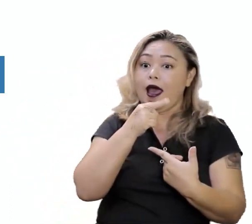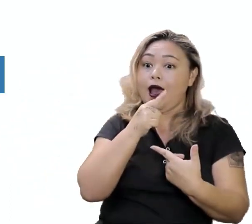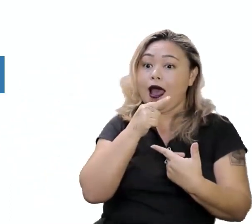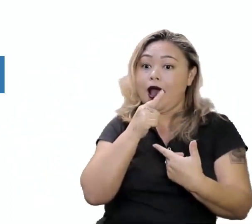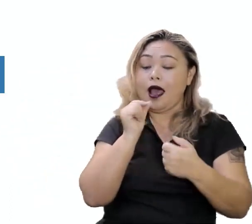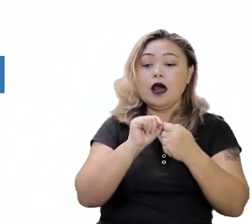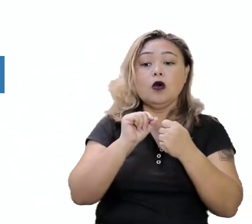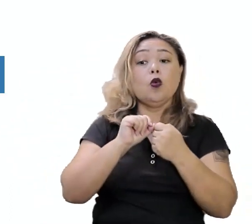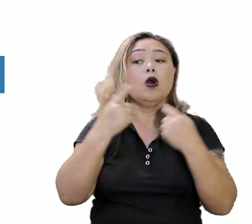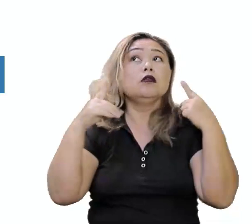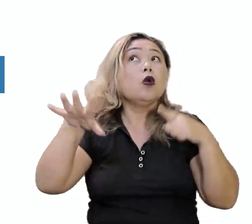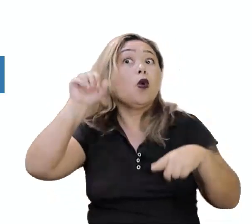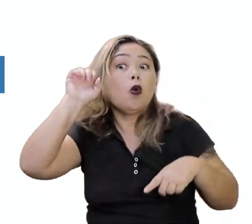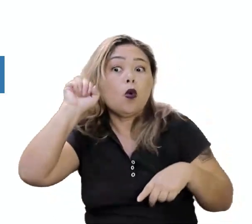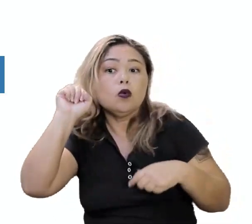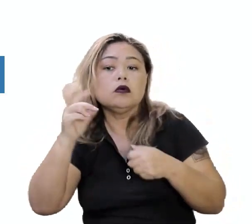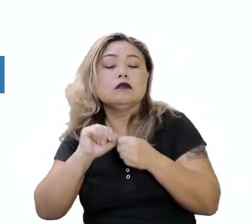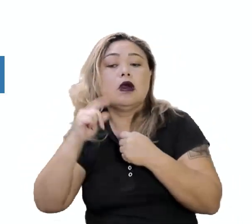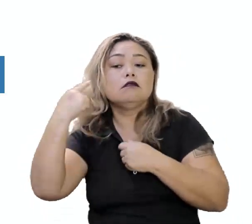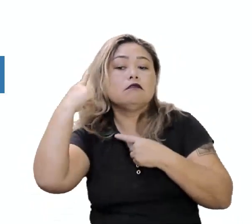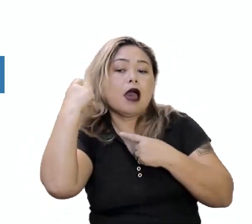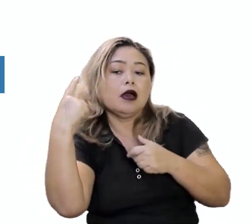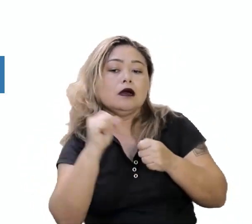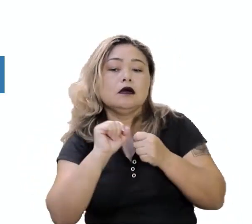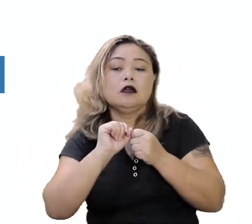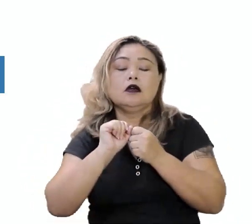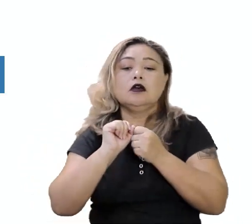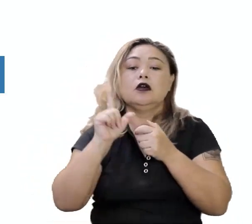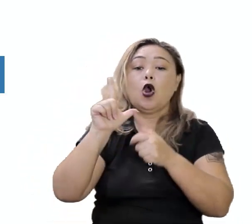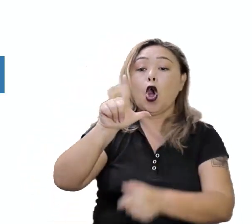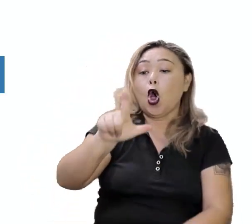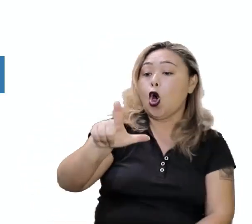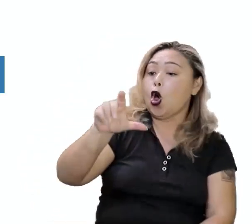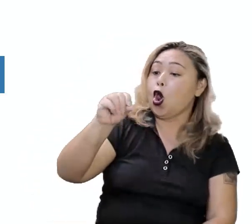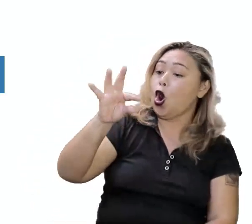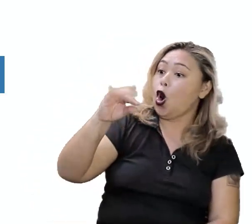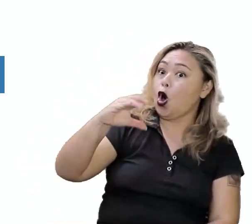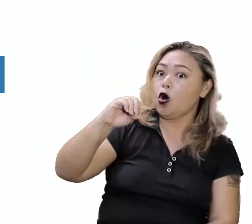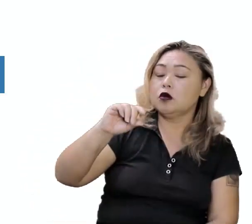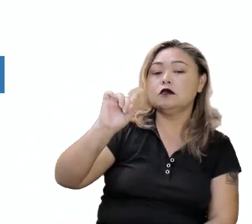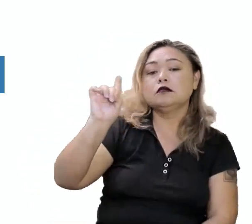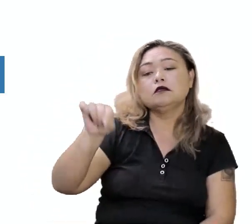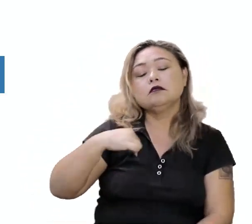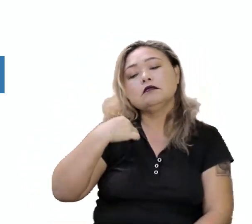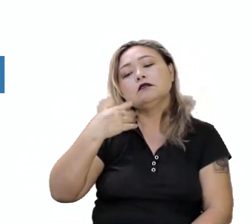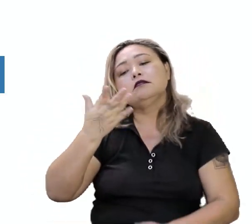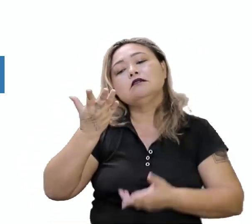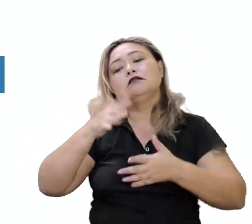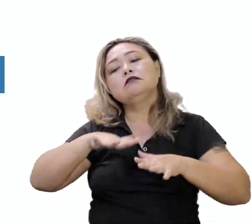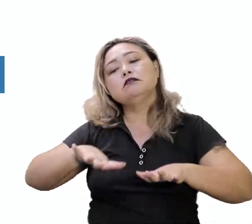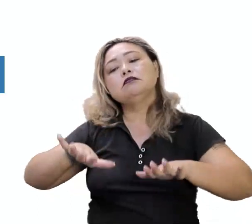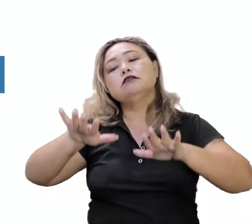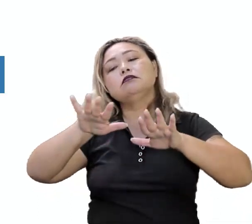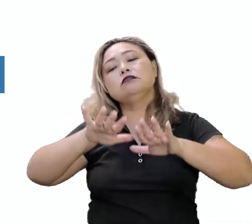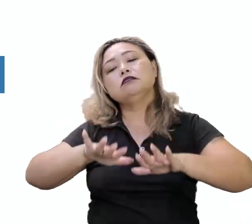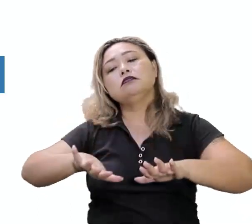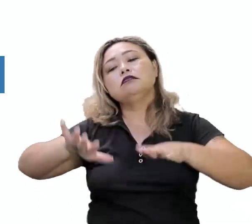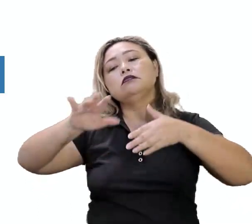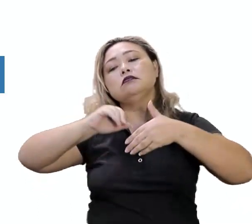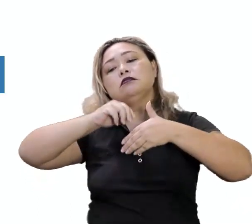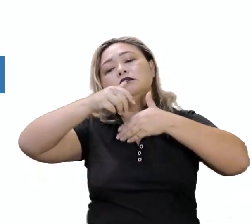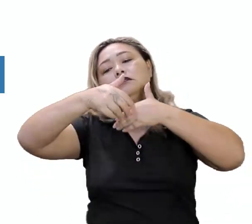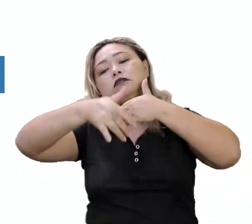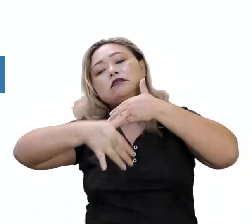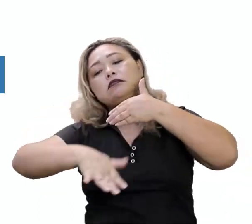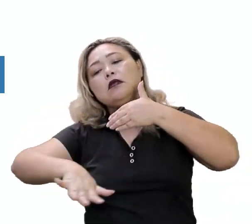gente ouve esse barulho, a gente está falando de um ambiente lótico. E os ambientes mais calmos, como as represas,